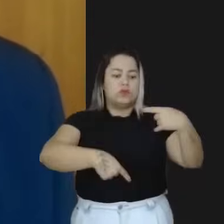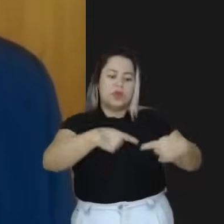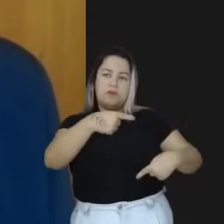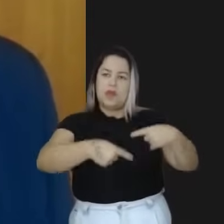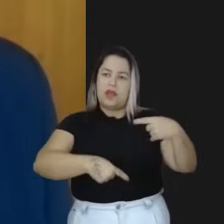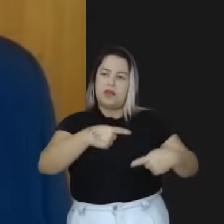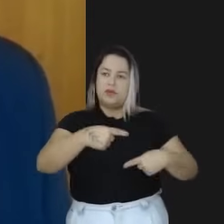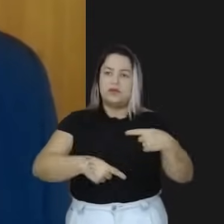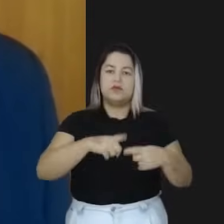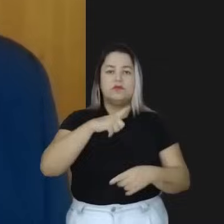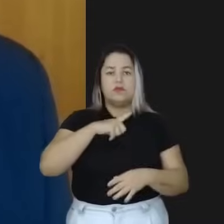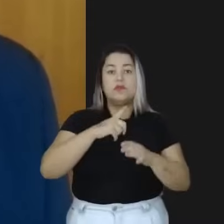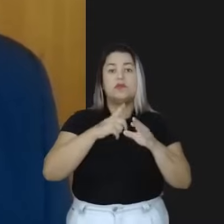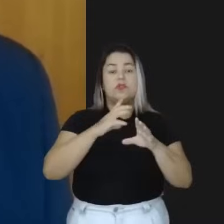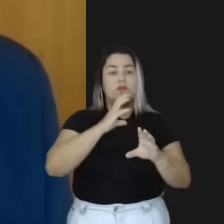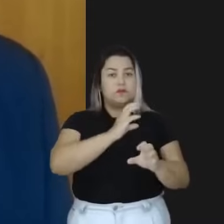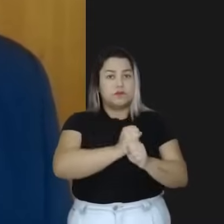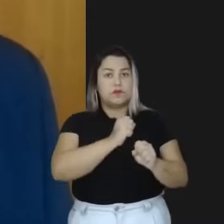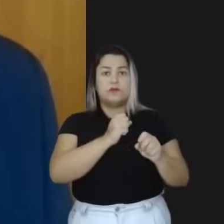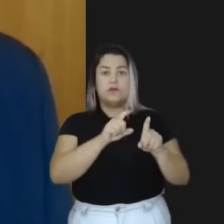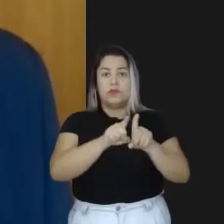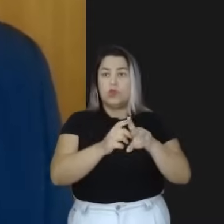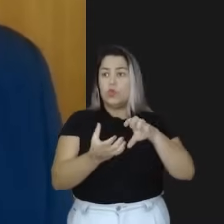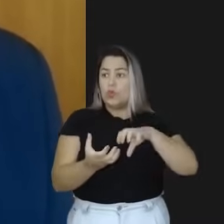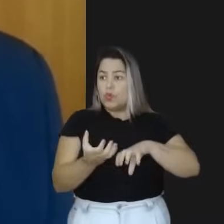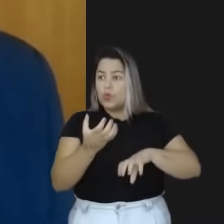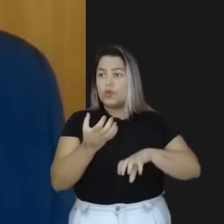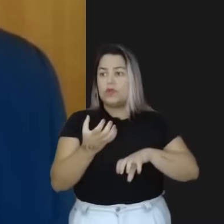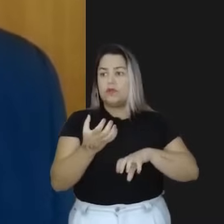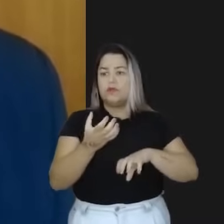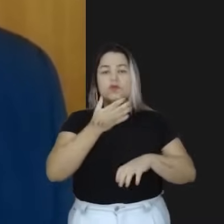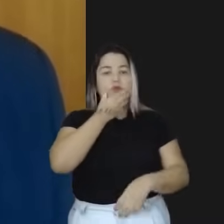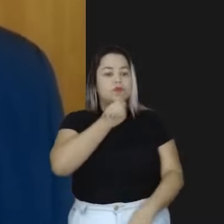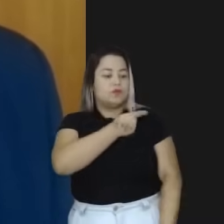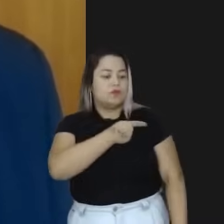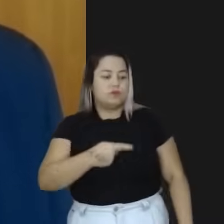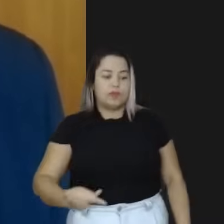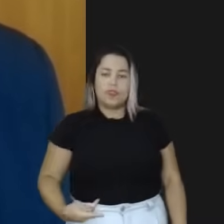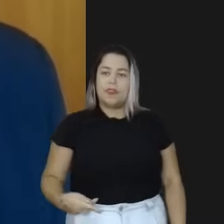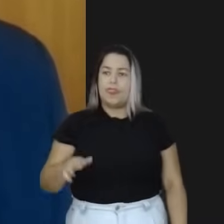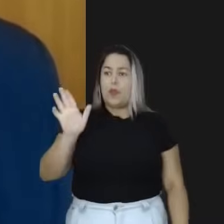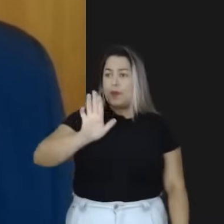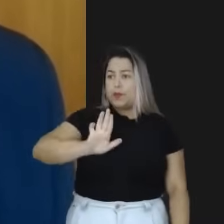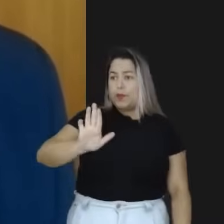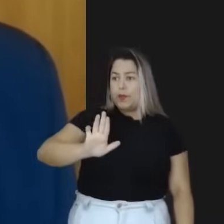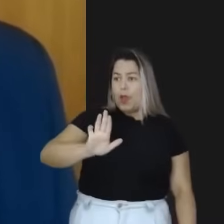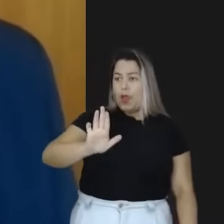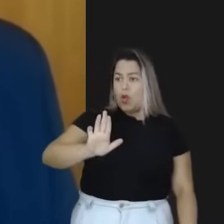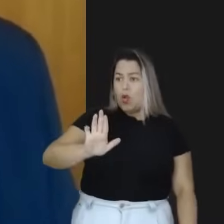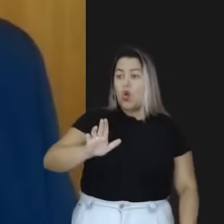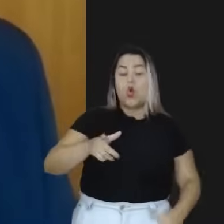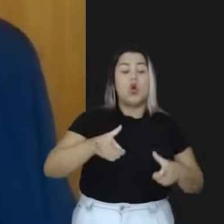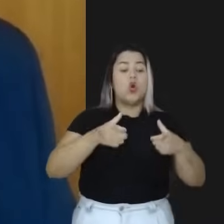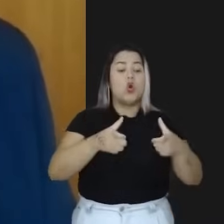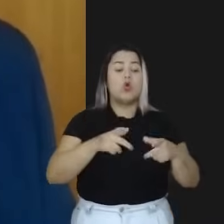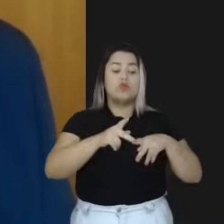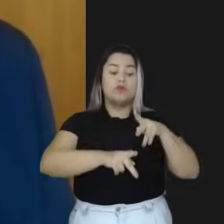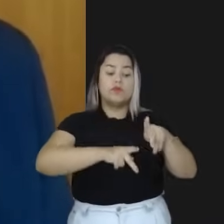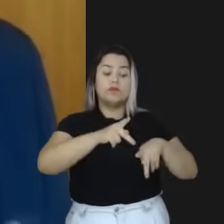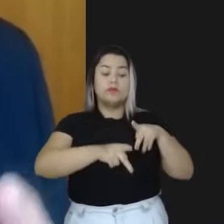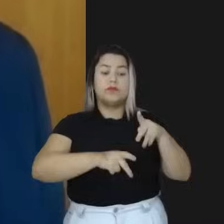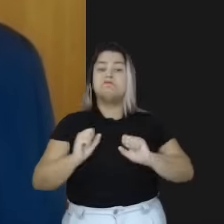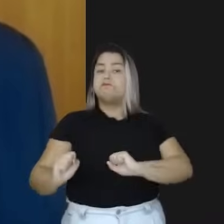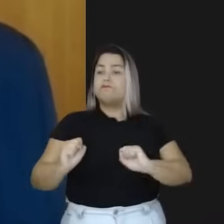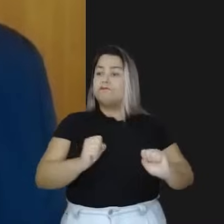de orçamentos no Congresso Nacional. E o presidente Lula fez de uma forma onde o povo podia